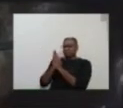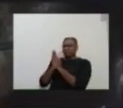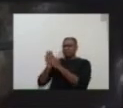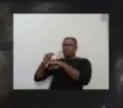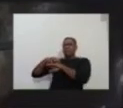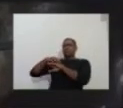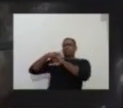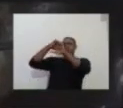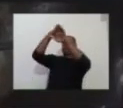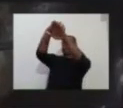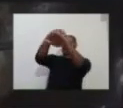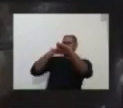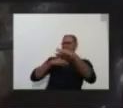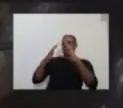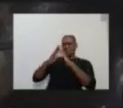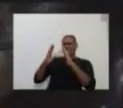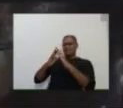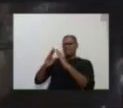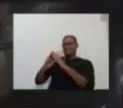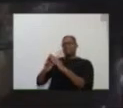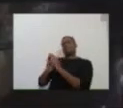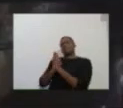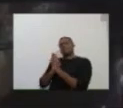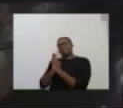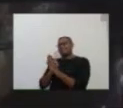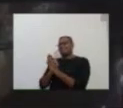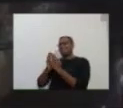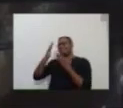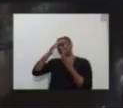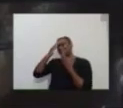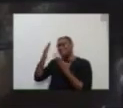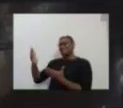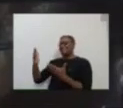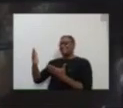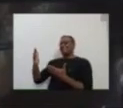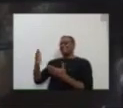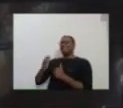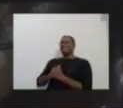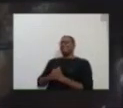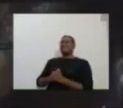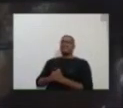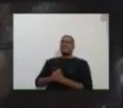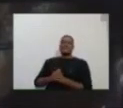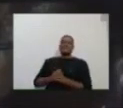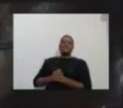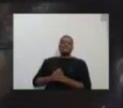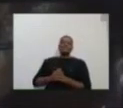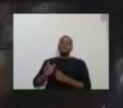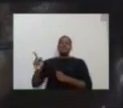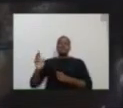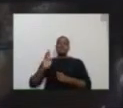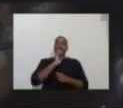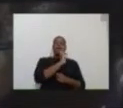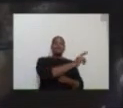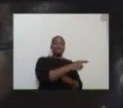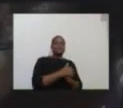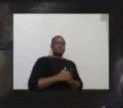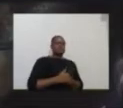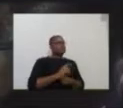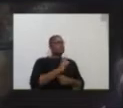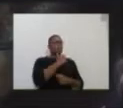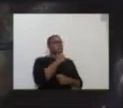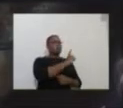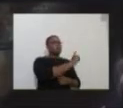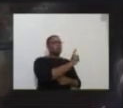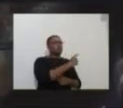até pagava ao senhor. Ele respondeu, não posso. Desse jeito, mesmo assim,